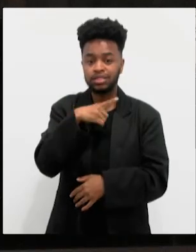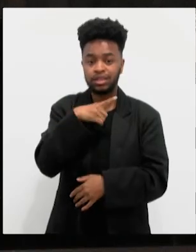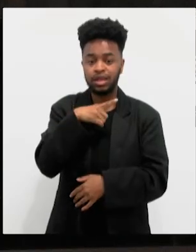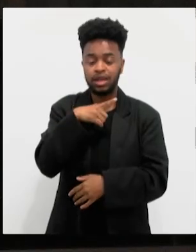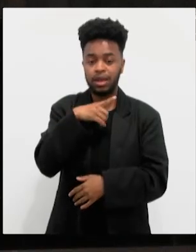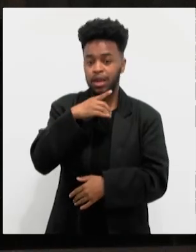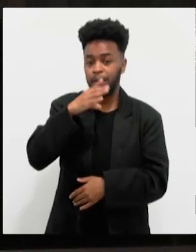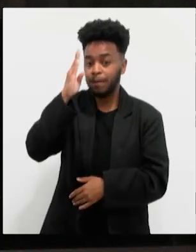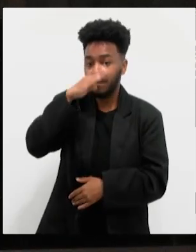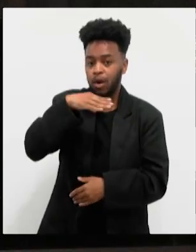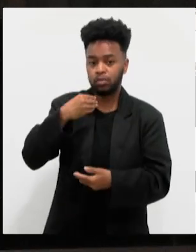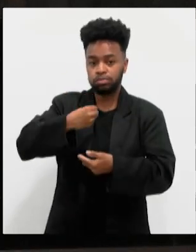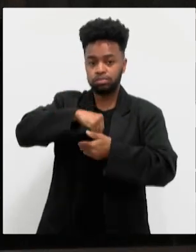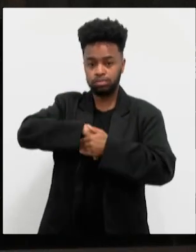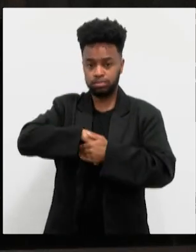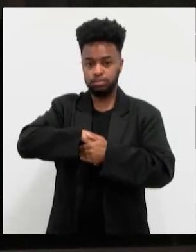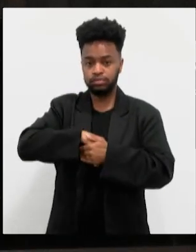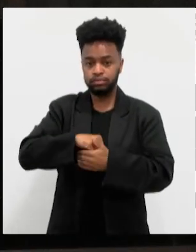amaldiçoadas.